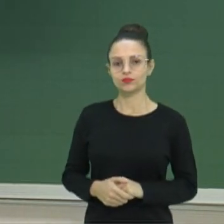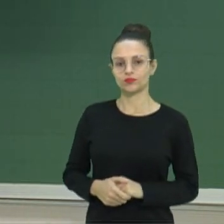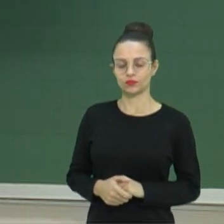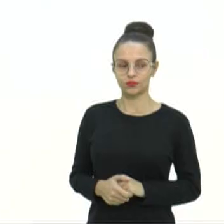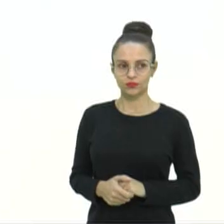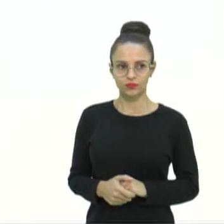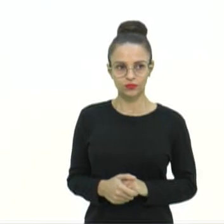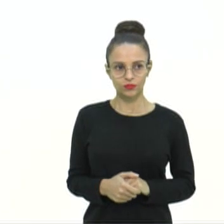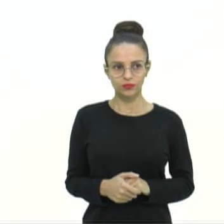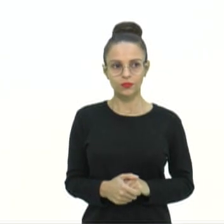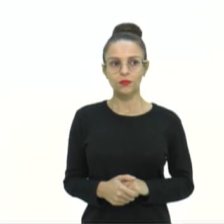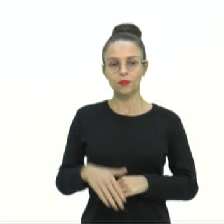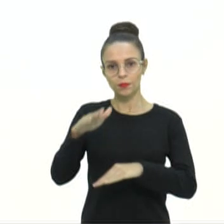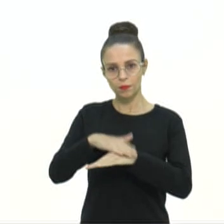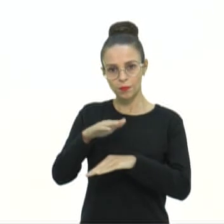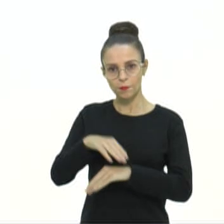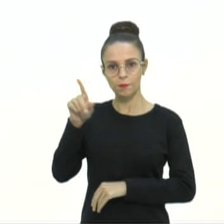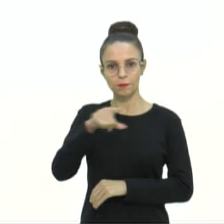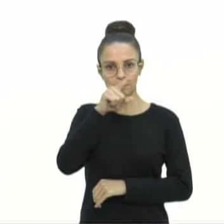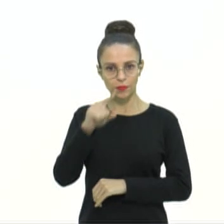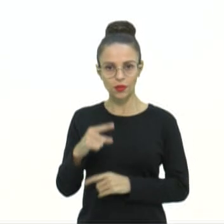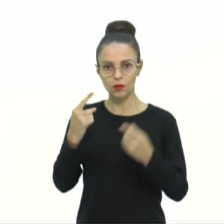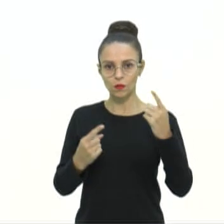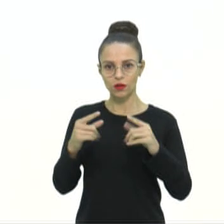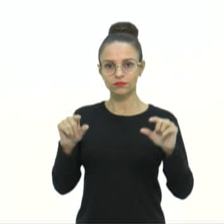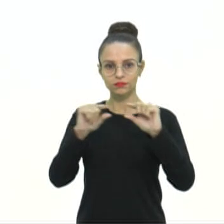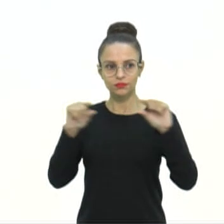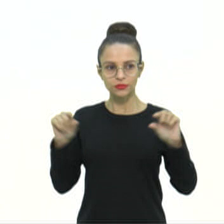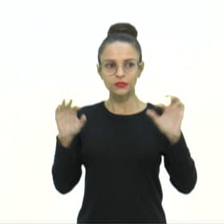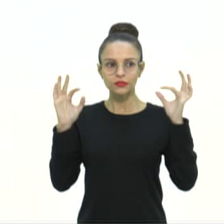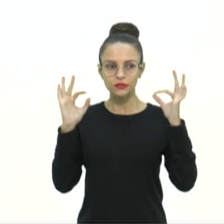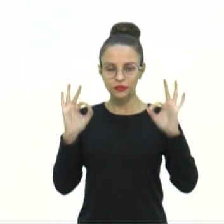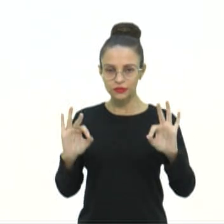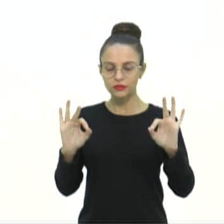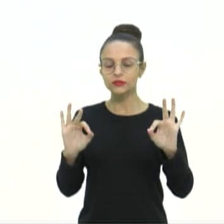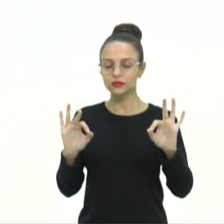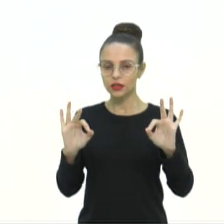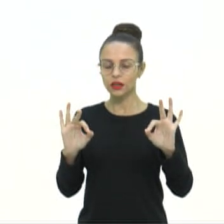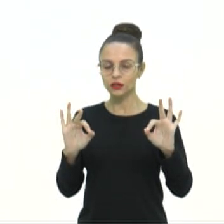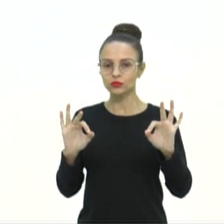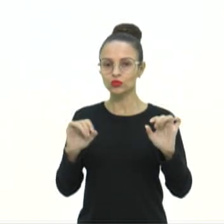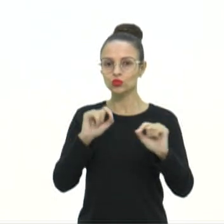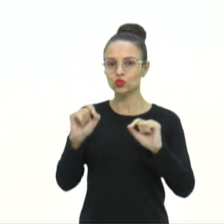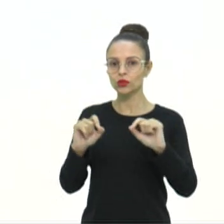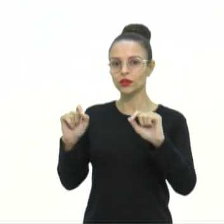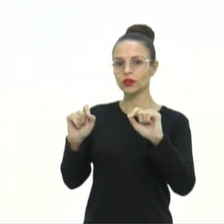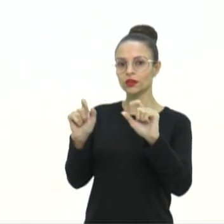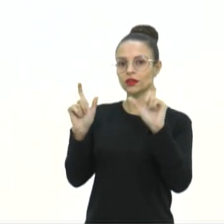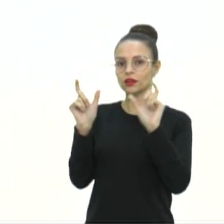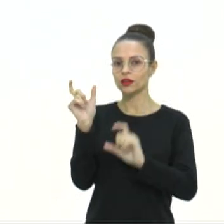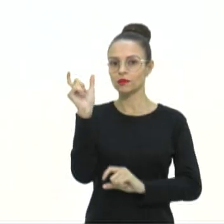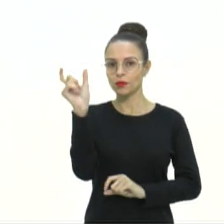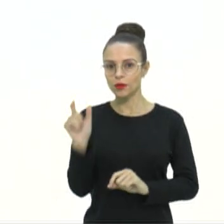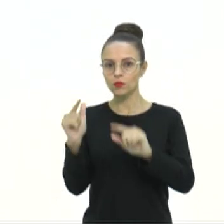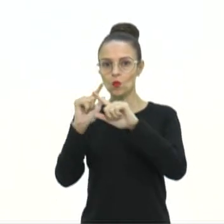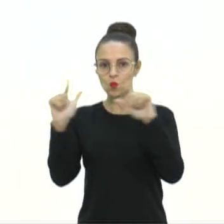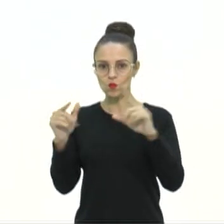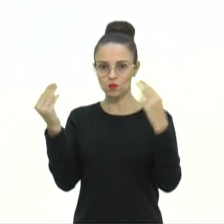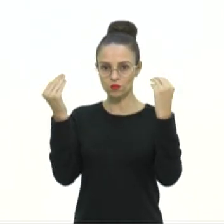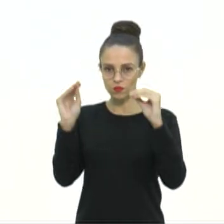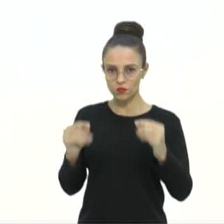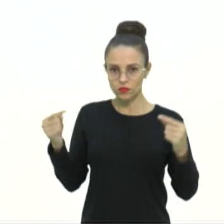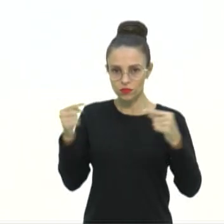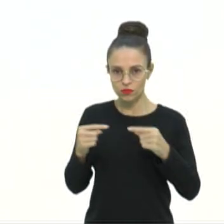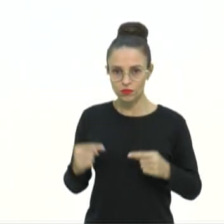aqui, ó. Assinale a alternativa que preenche correta e ordenadamente as lacunas do texto a